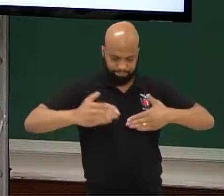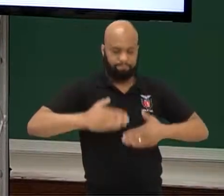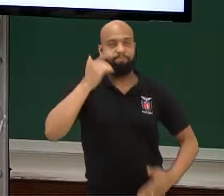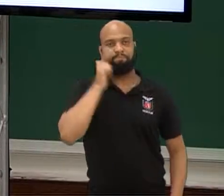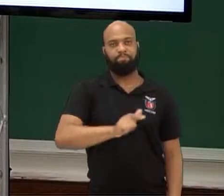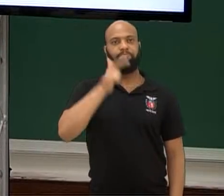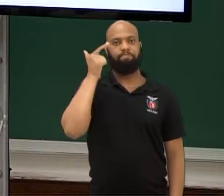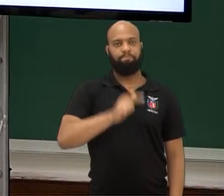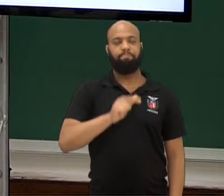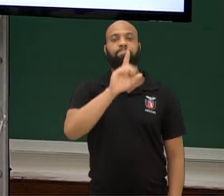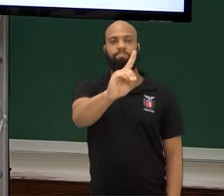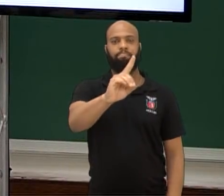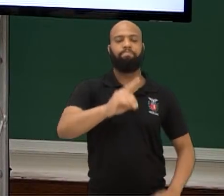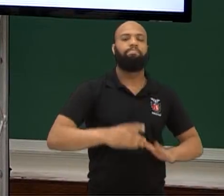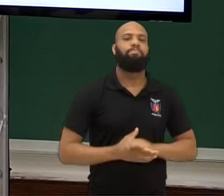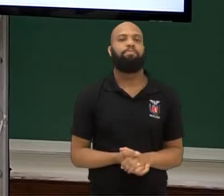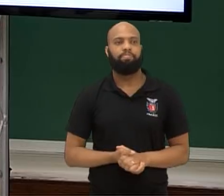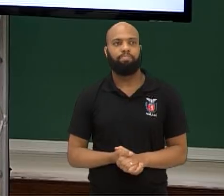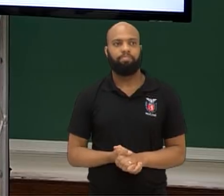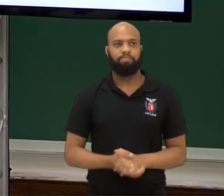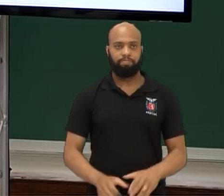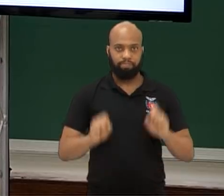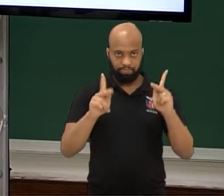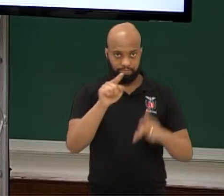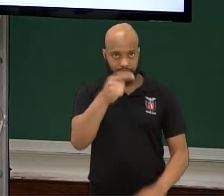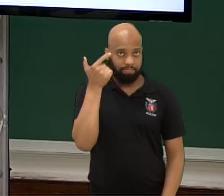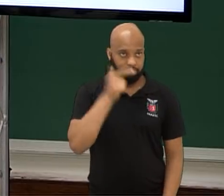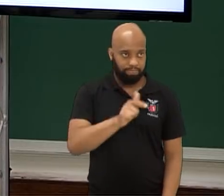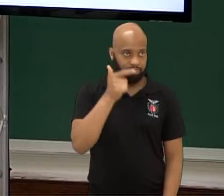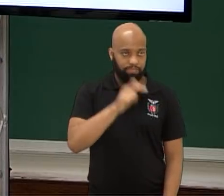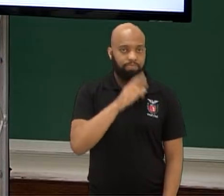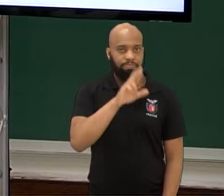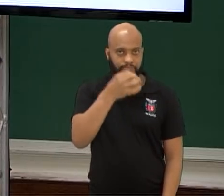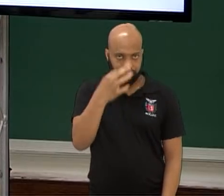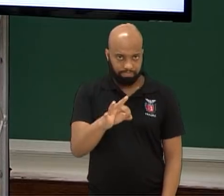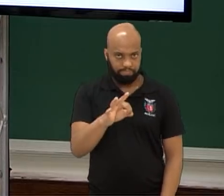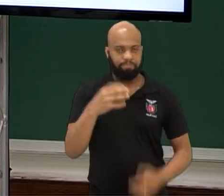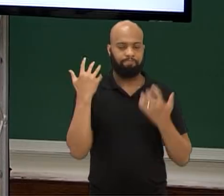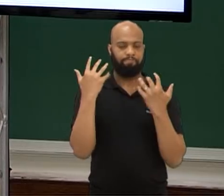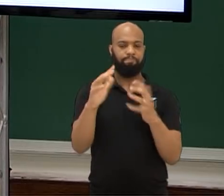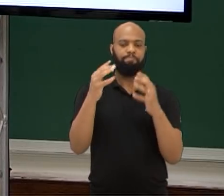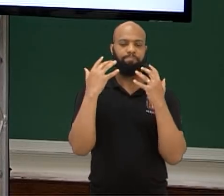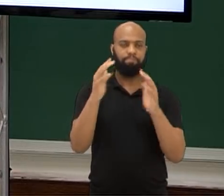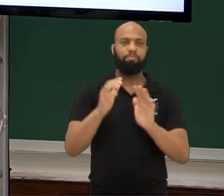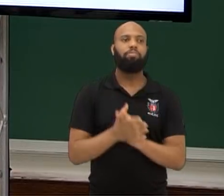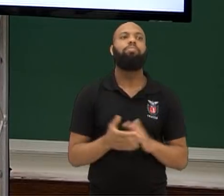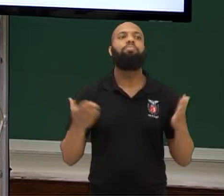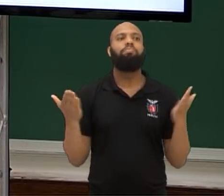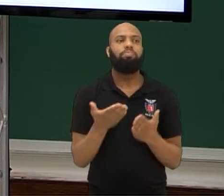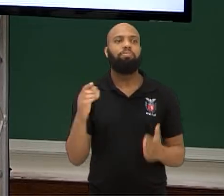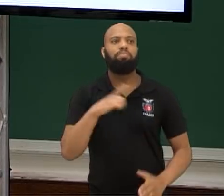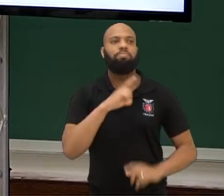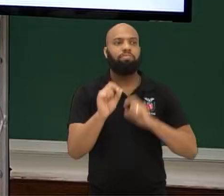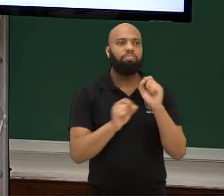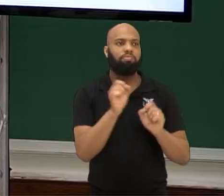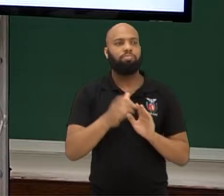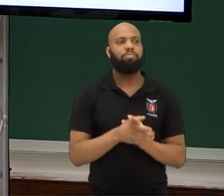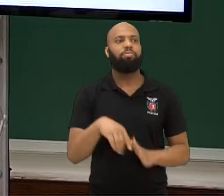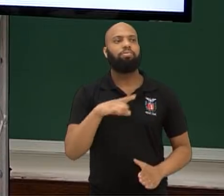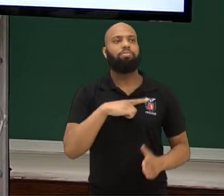diâmetro da nossa roda. Acertaram? Então, beleza, vamos lá